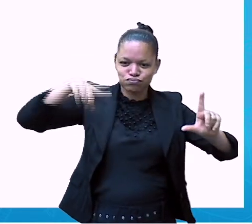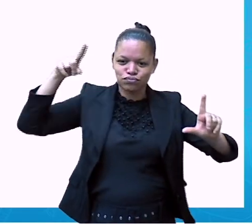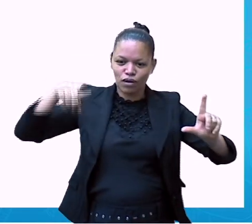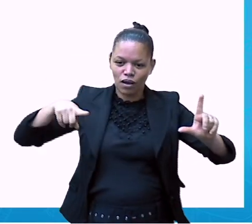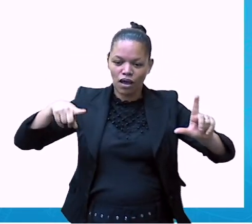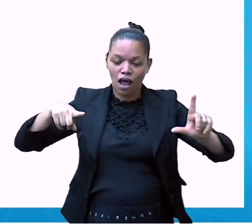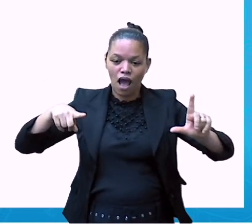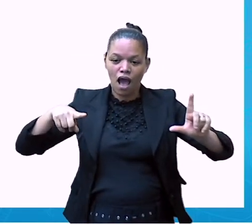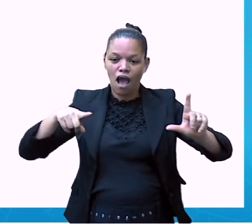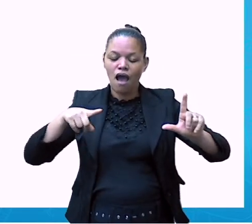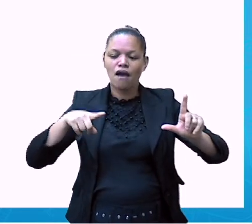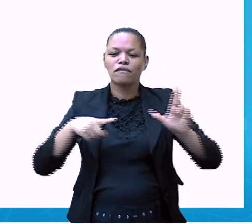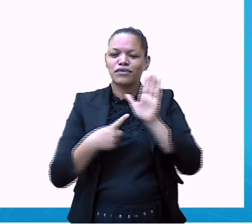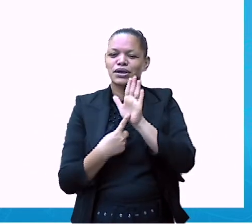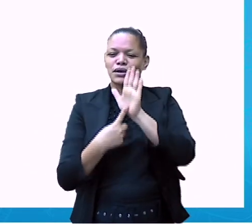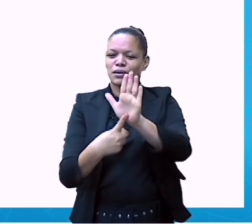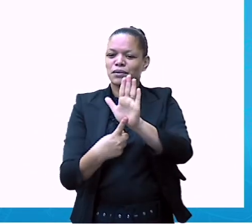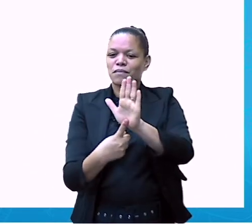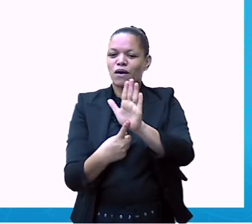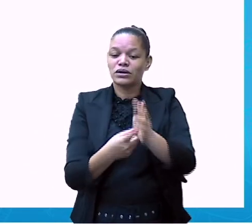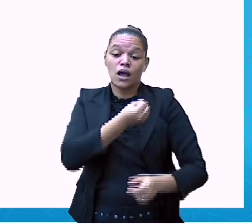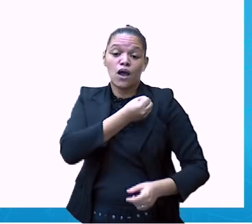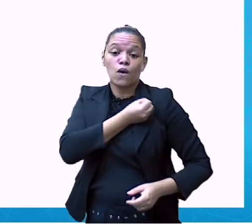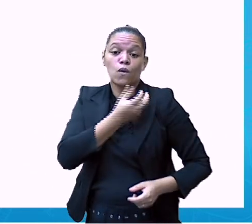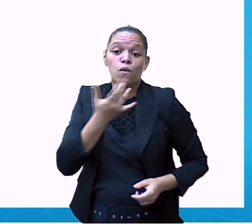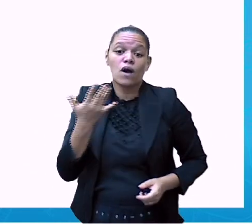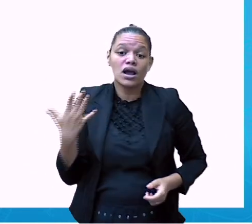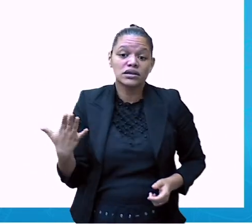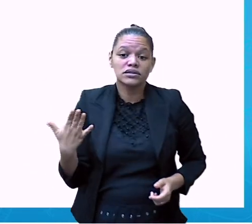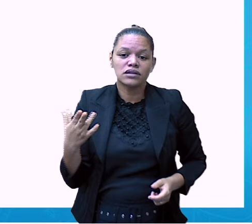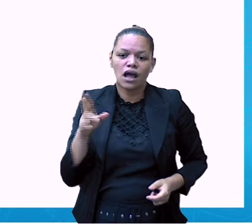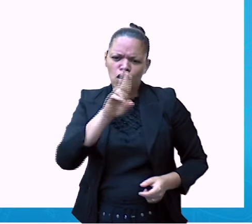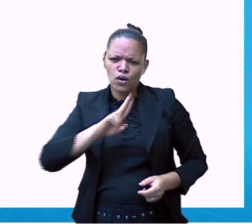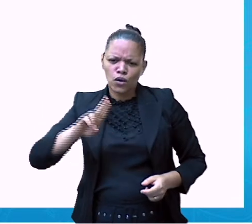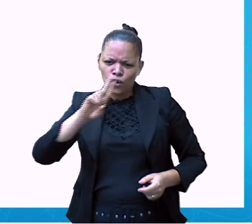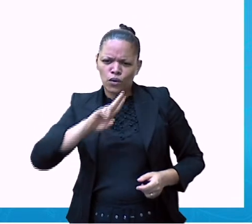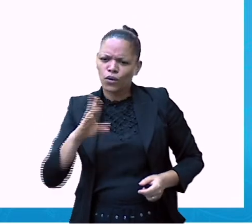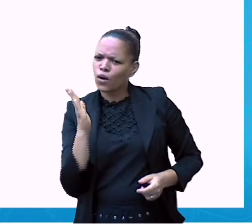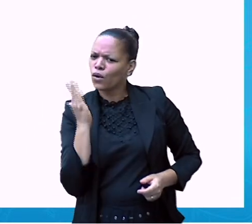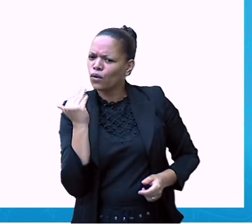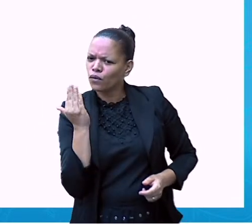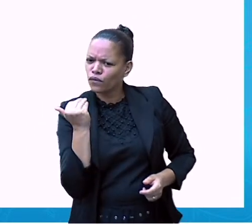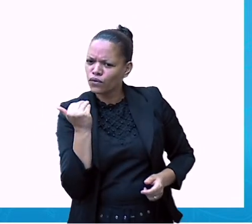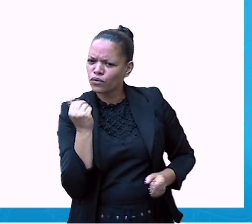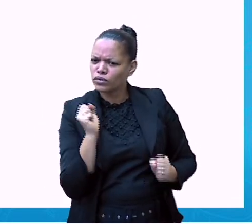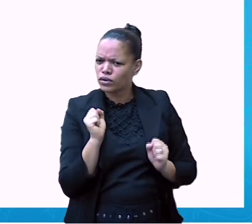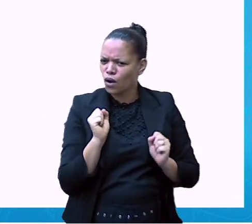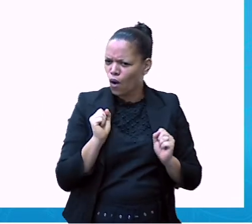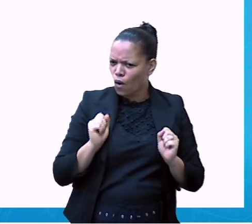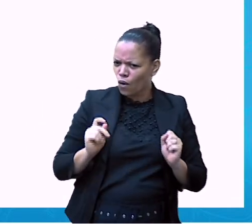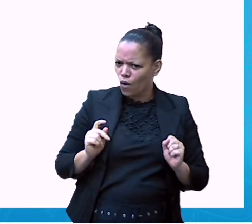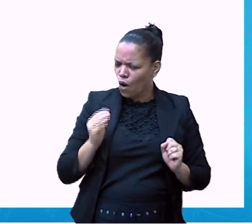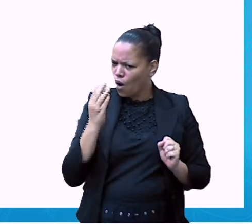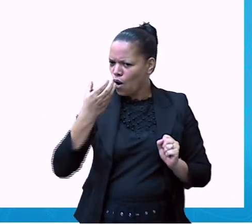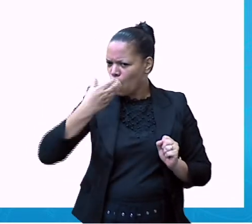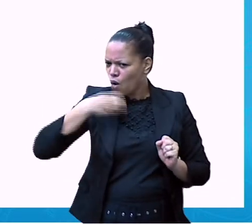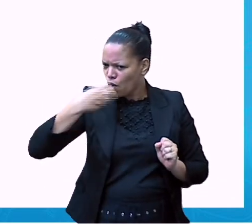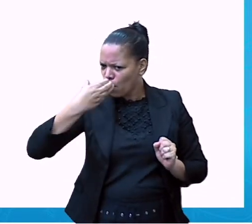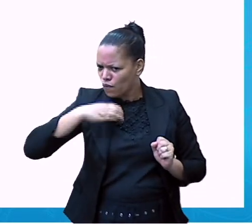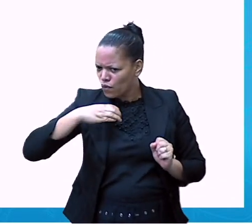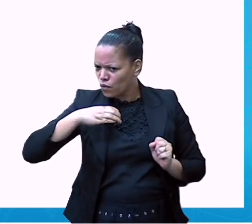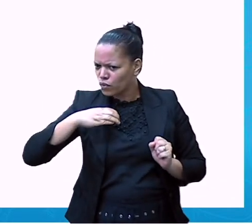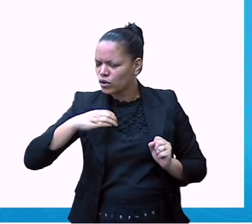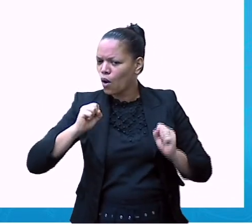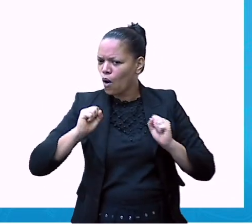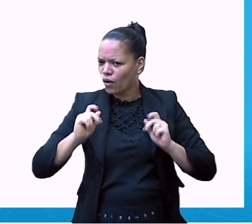lá no texto fala que bebê tem que ter 2 porções ao dia, crianças tem que